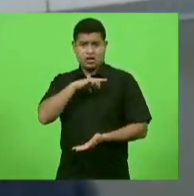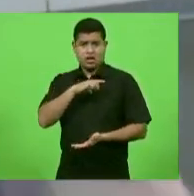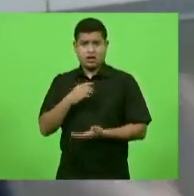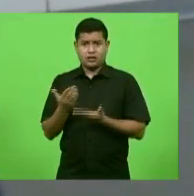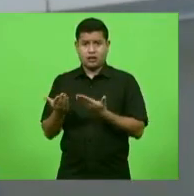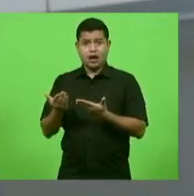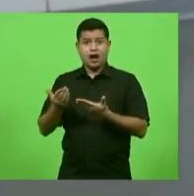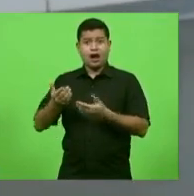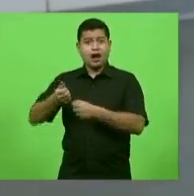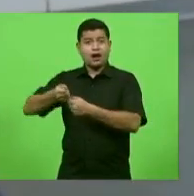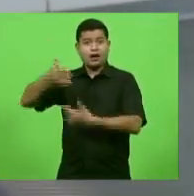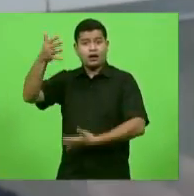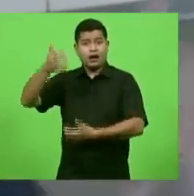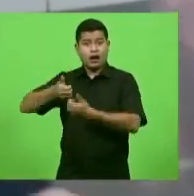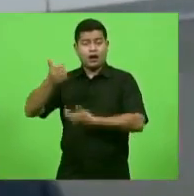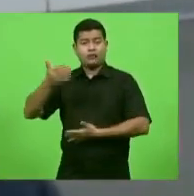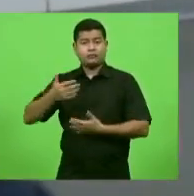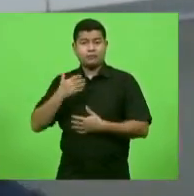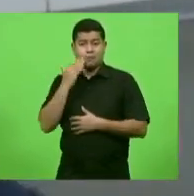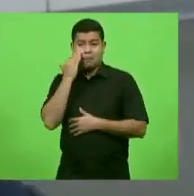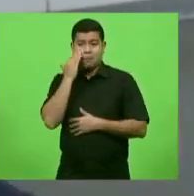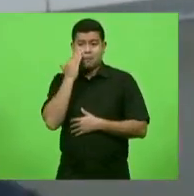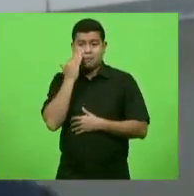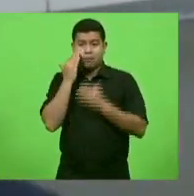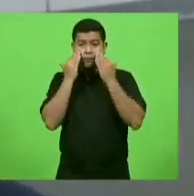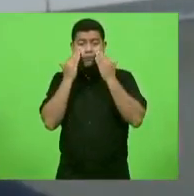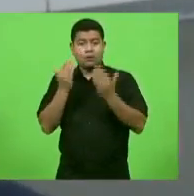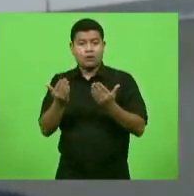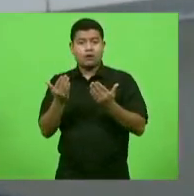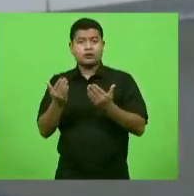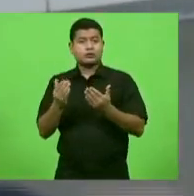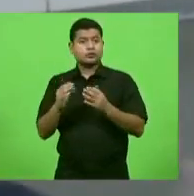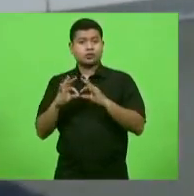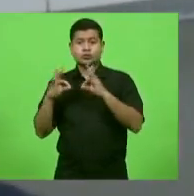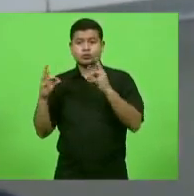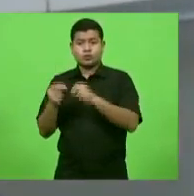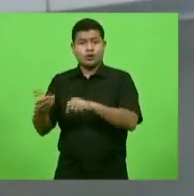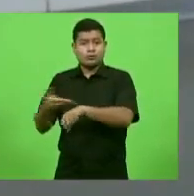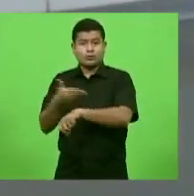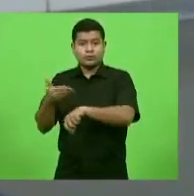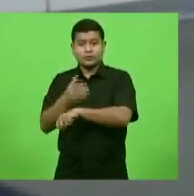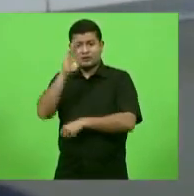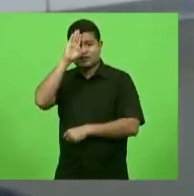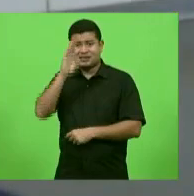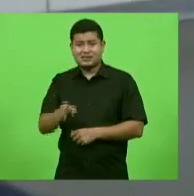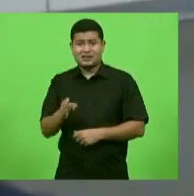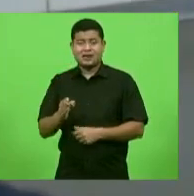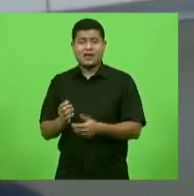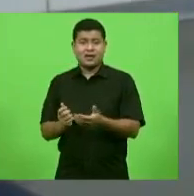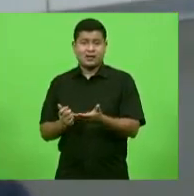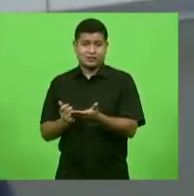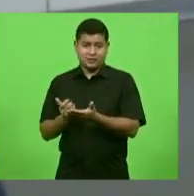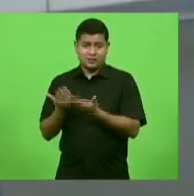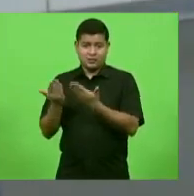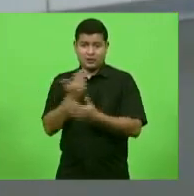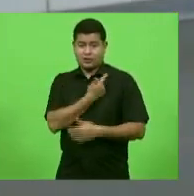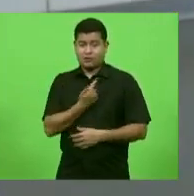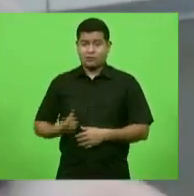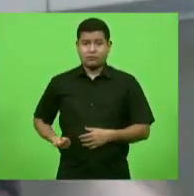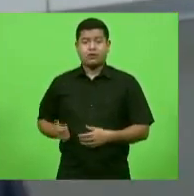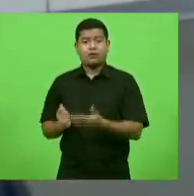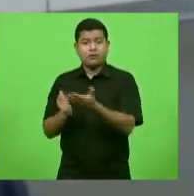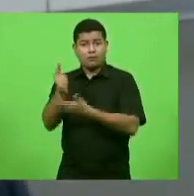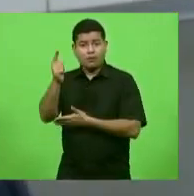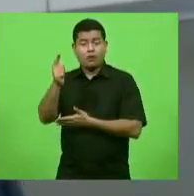lives que demonstram a total sapiência e participação direta do governador quanto à contratação dos respiradores